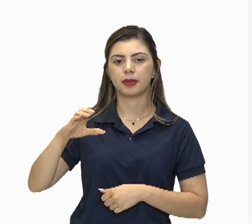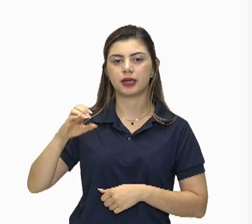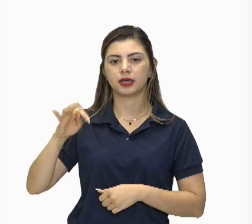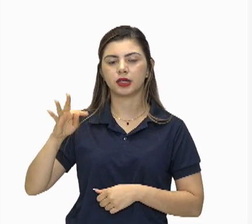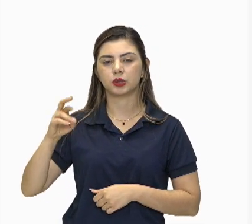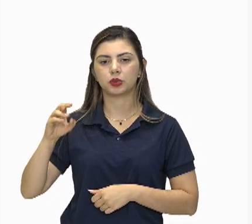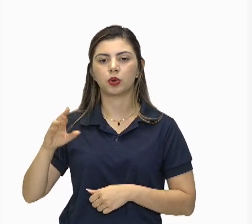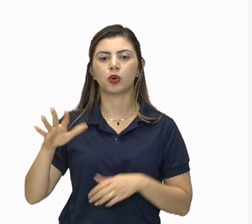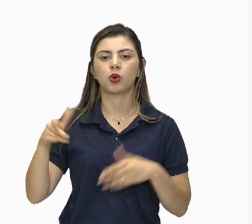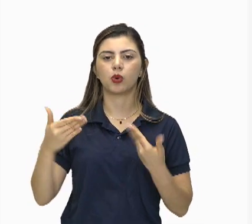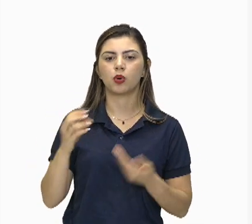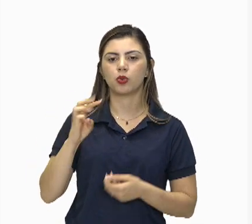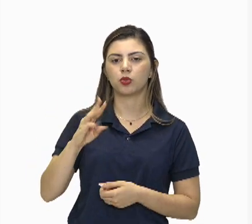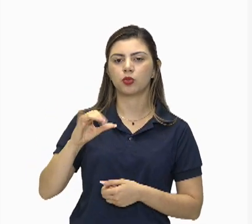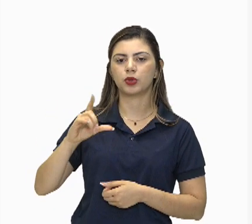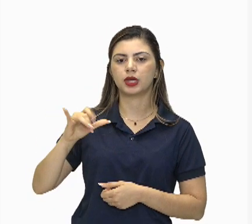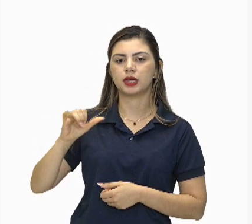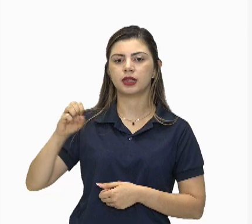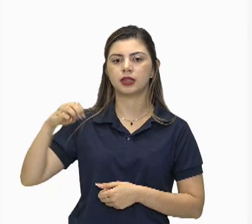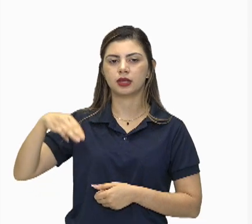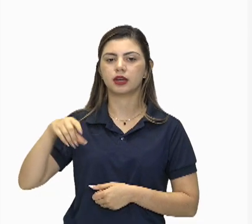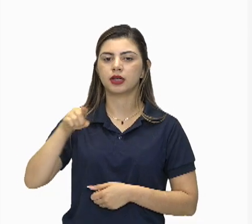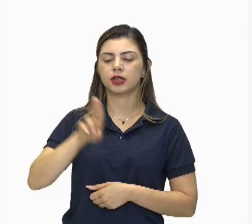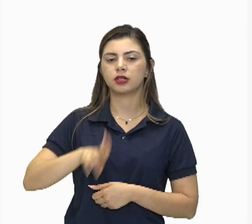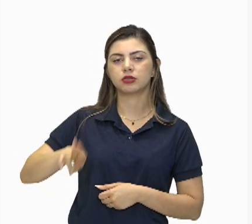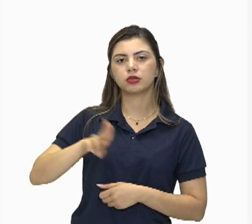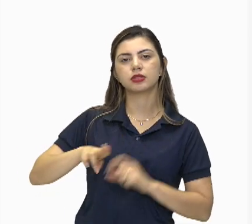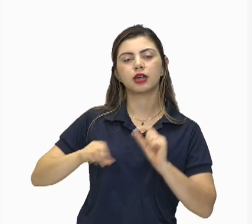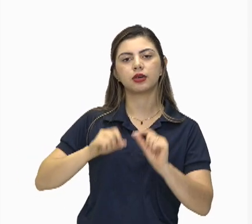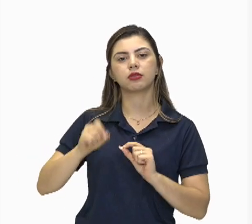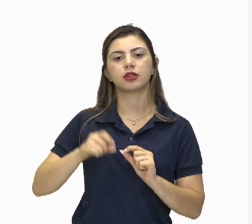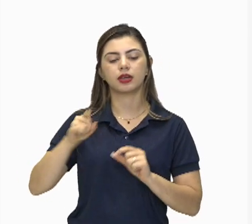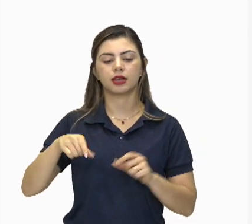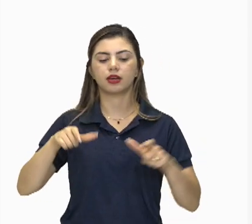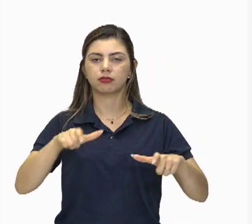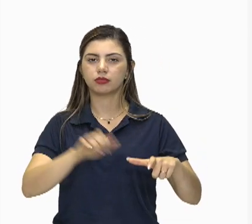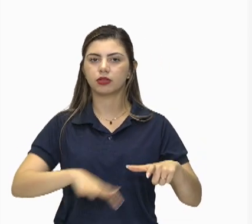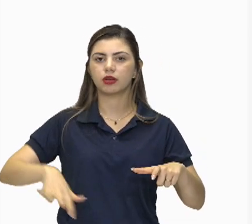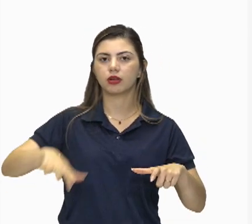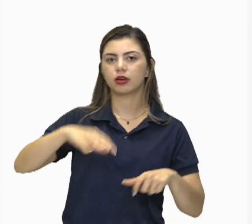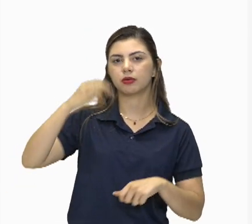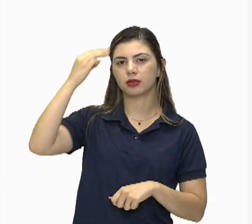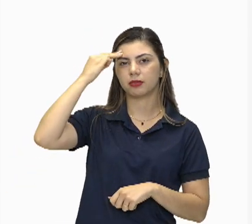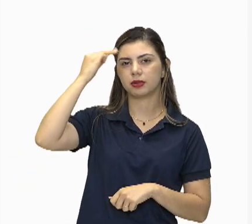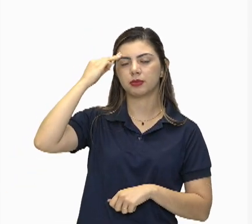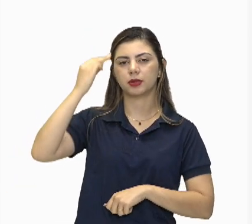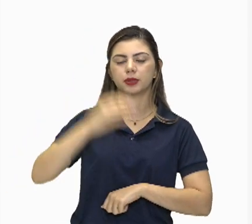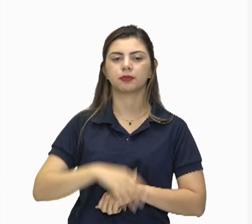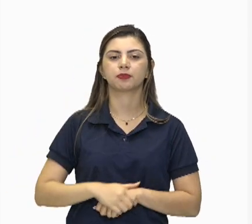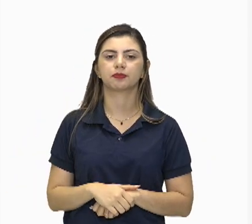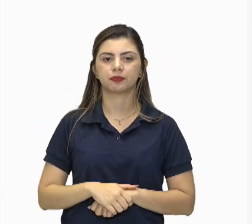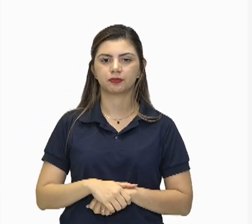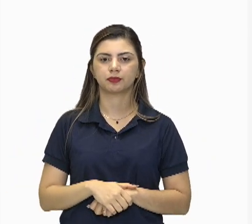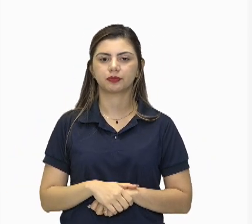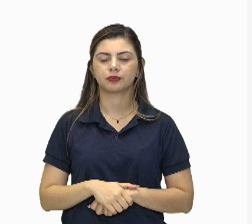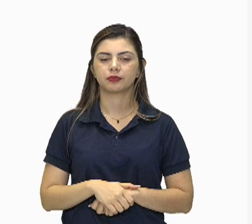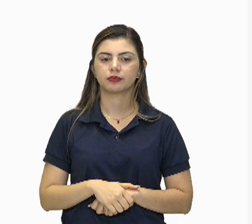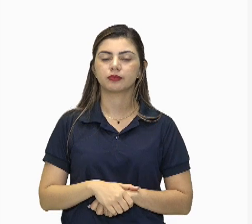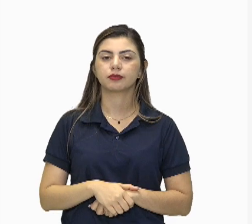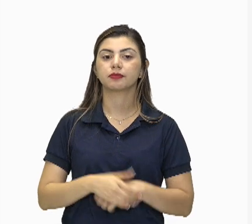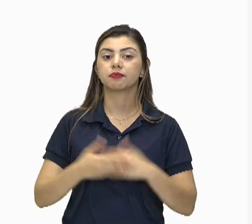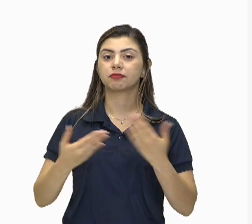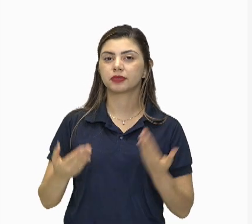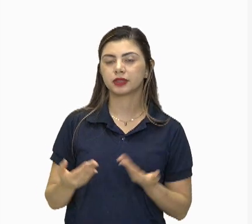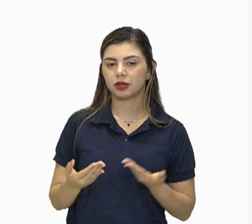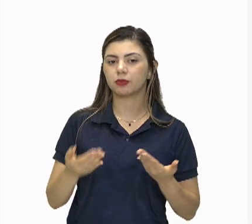uso recorrente do espaço psicológico. Ela estava sozinha, olha aí o exemplo. Ela estava